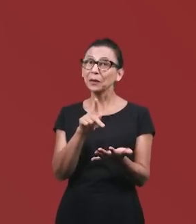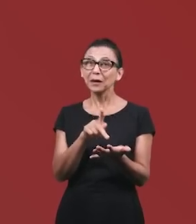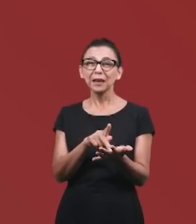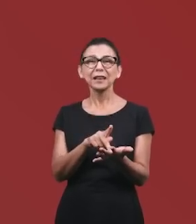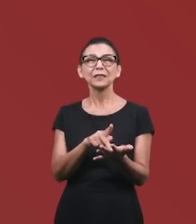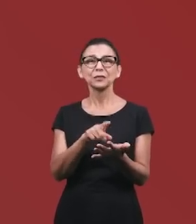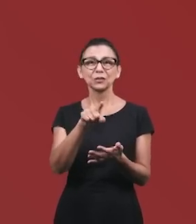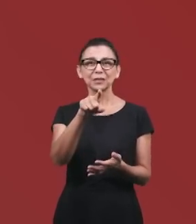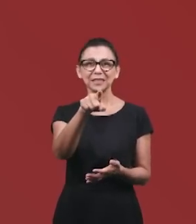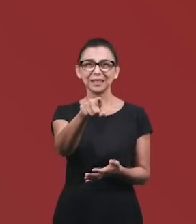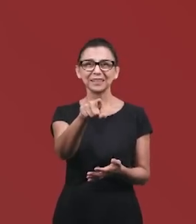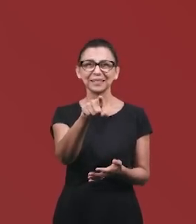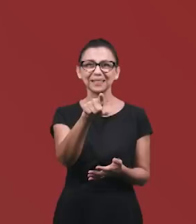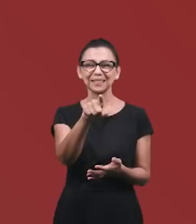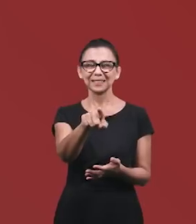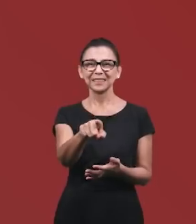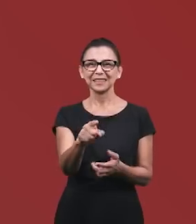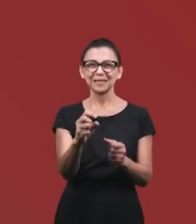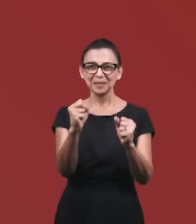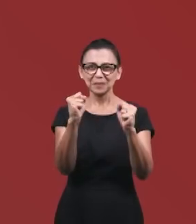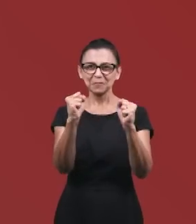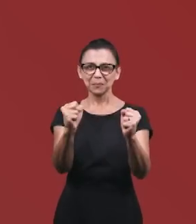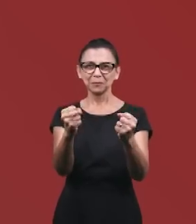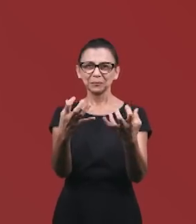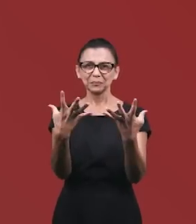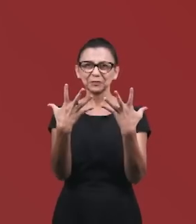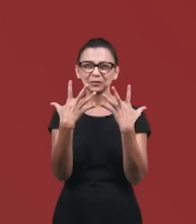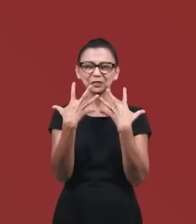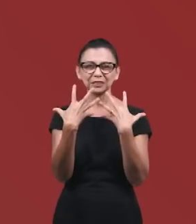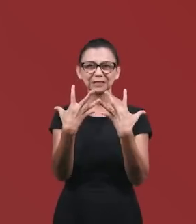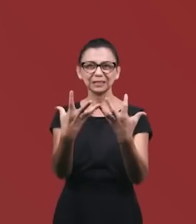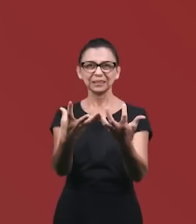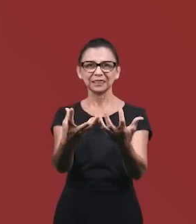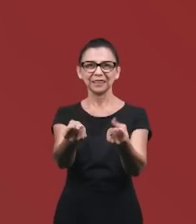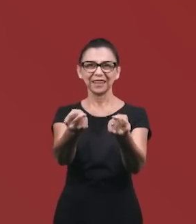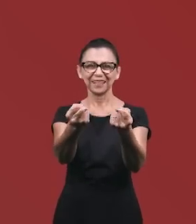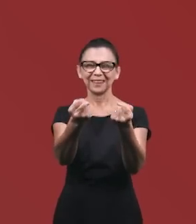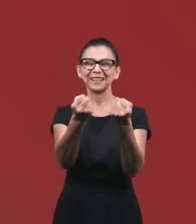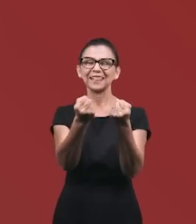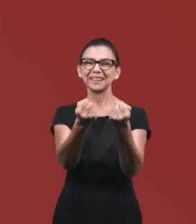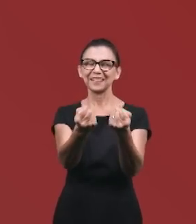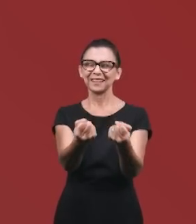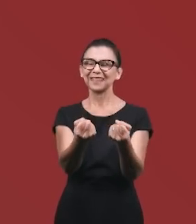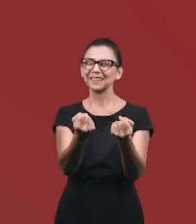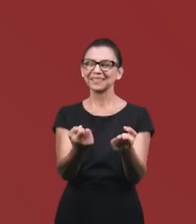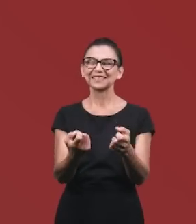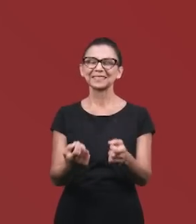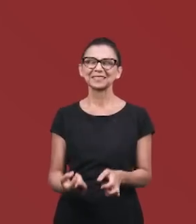verdadeiro que o homem pode ter.